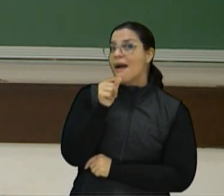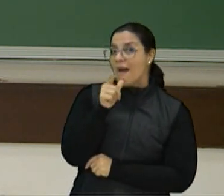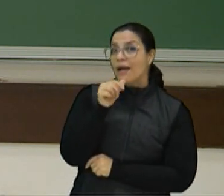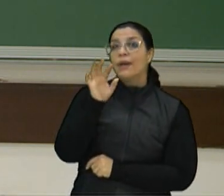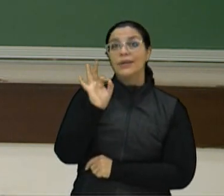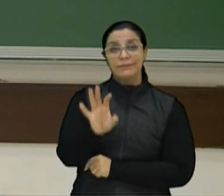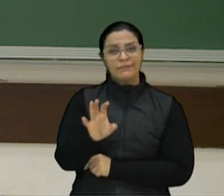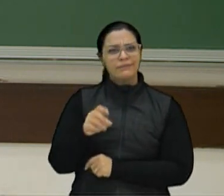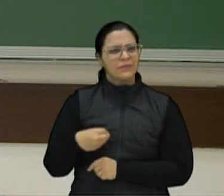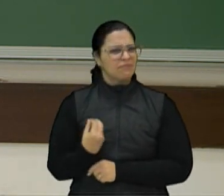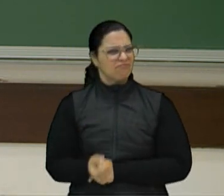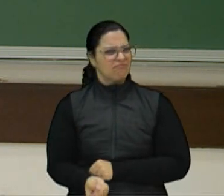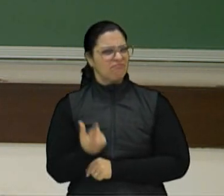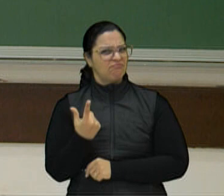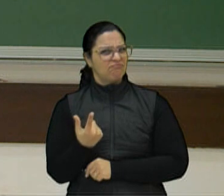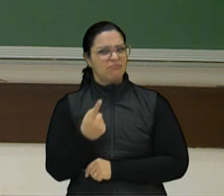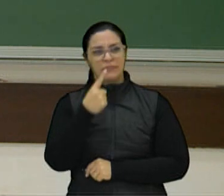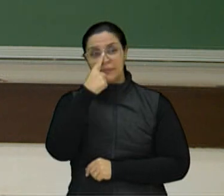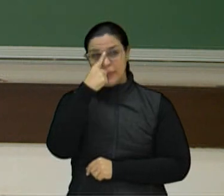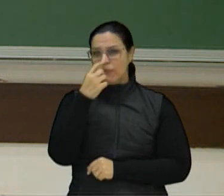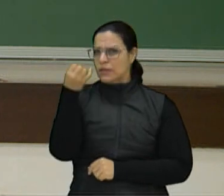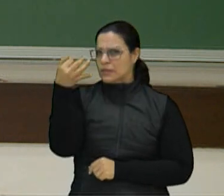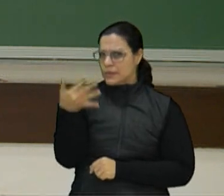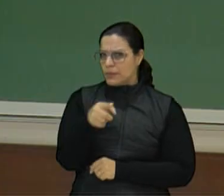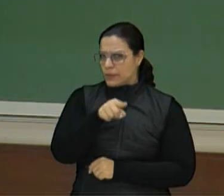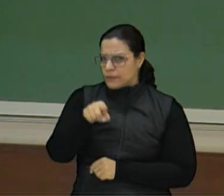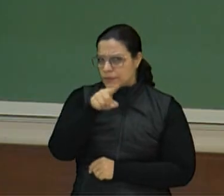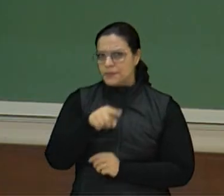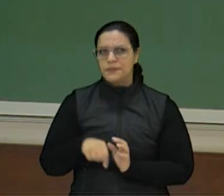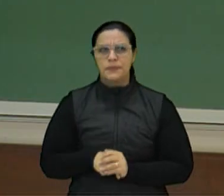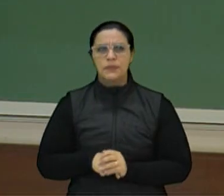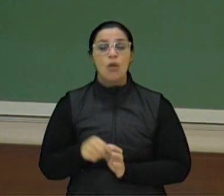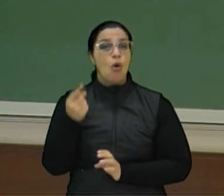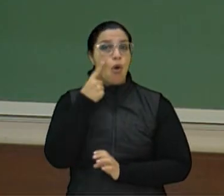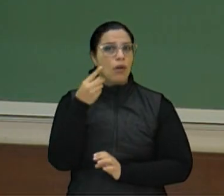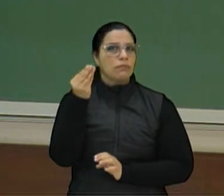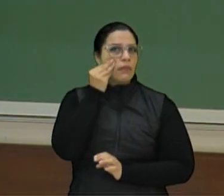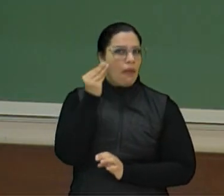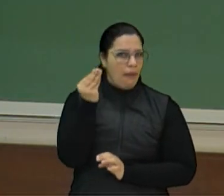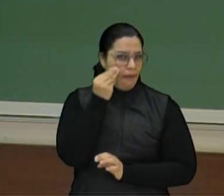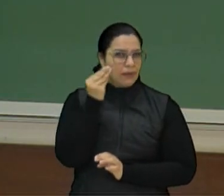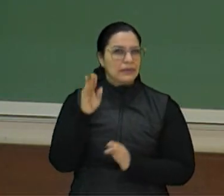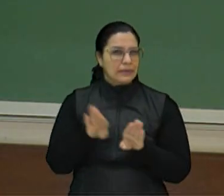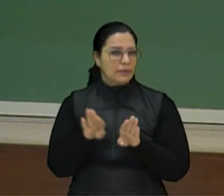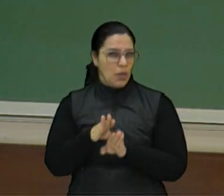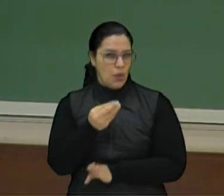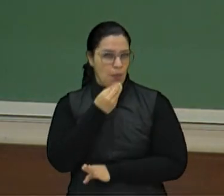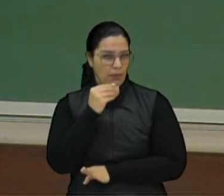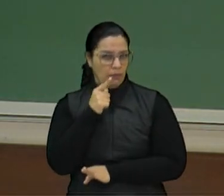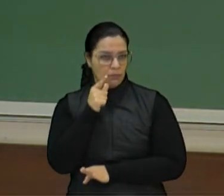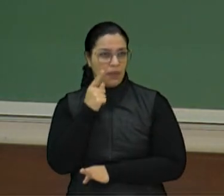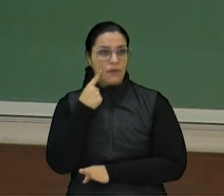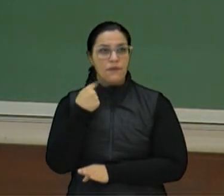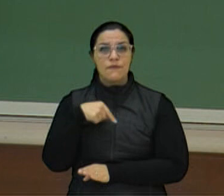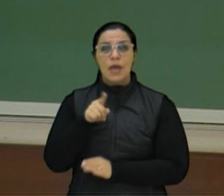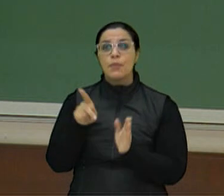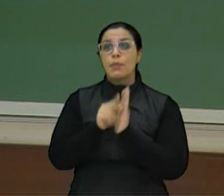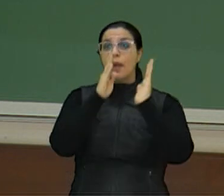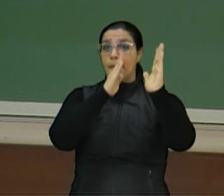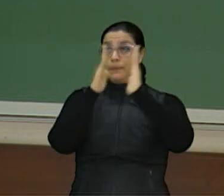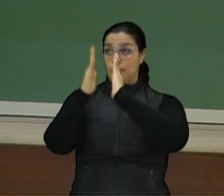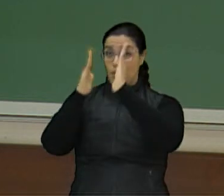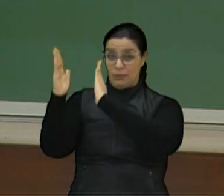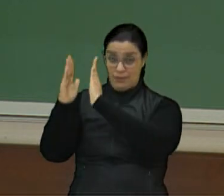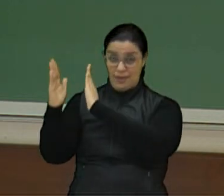Como assim? Vou contar para você. Faça um teste. Quando tiver a oportunidade, vá a uma biblioteca